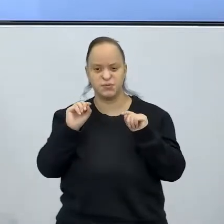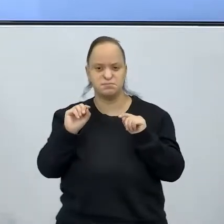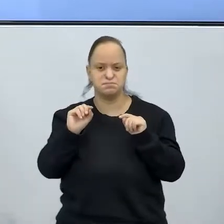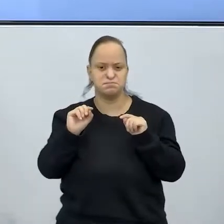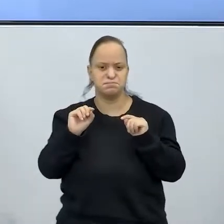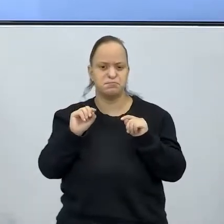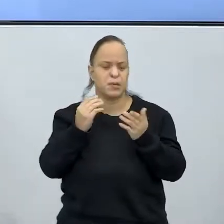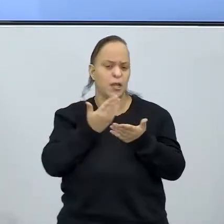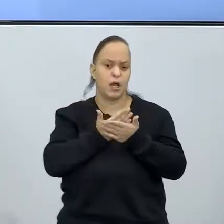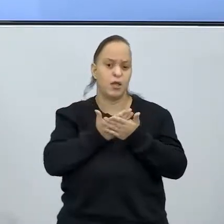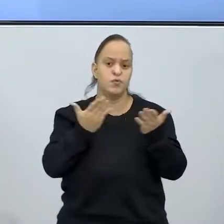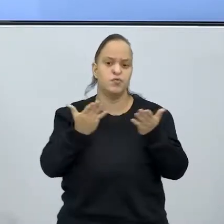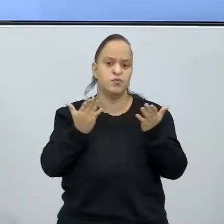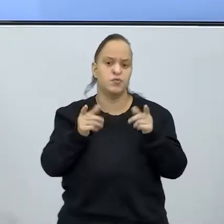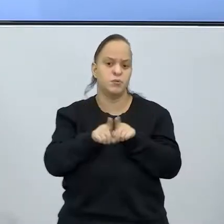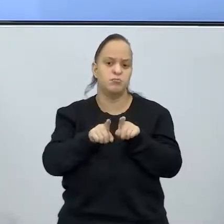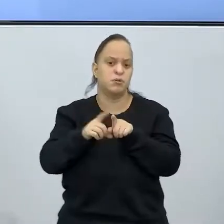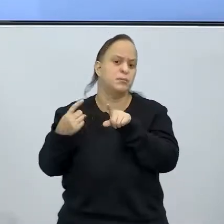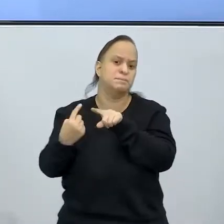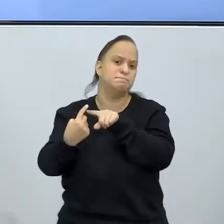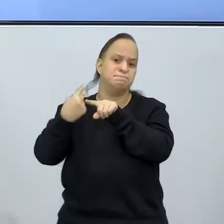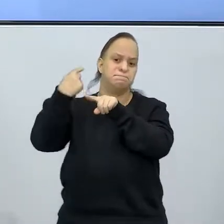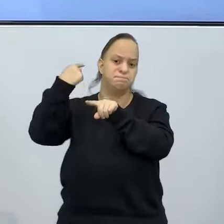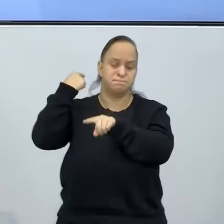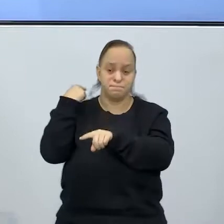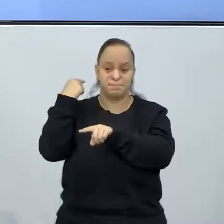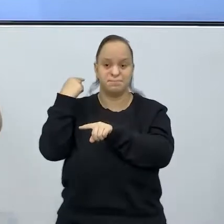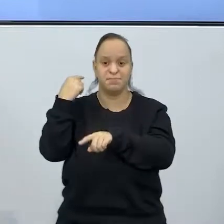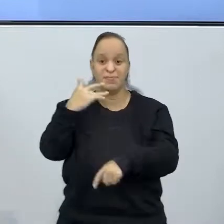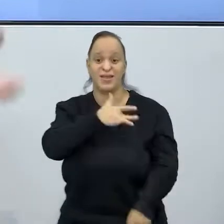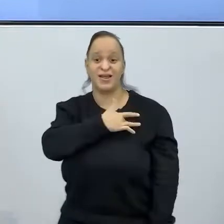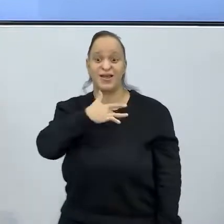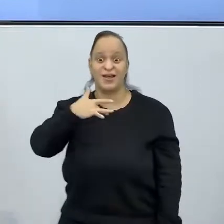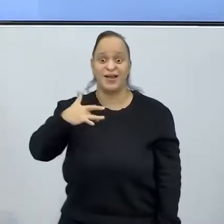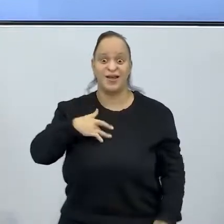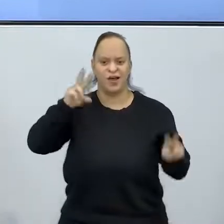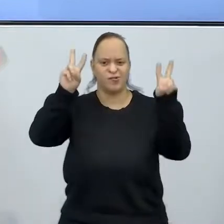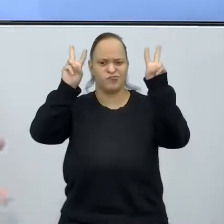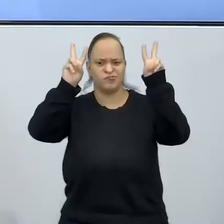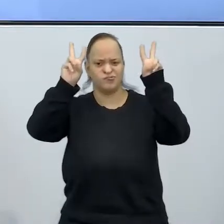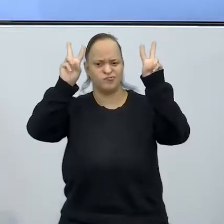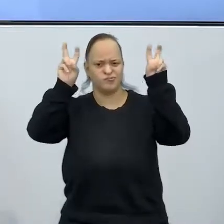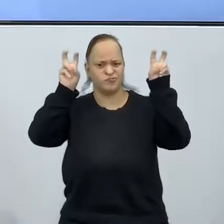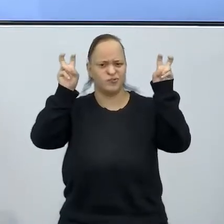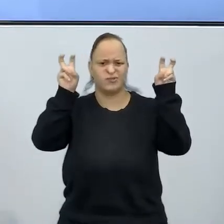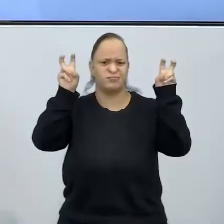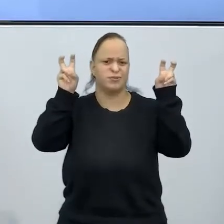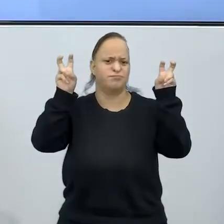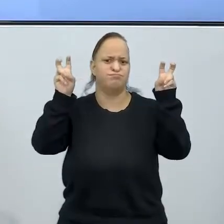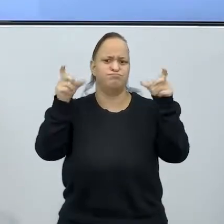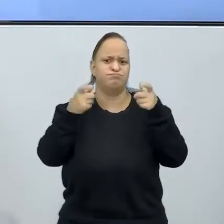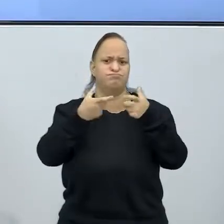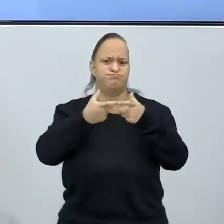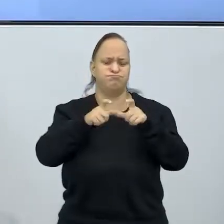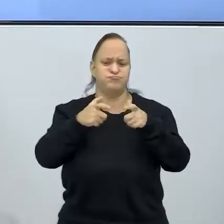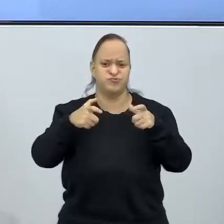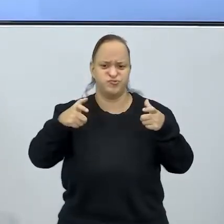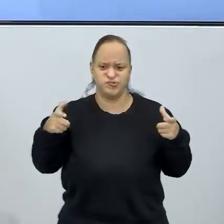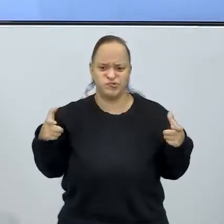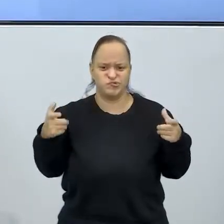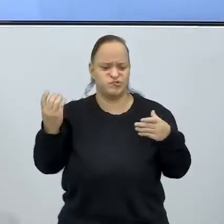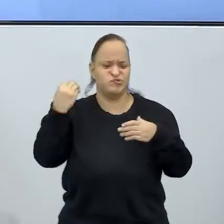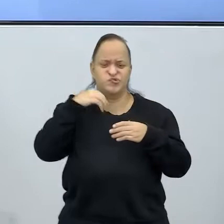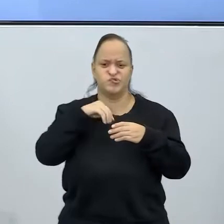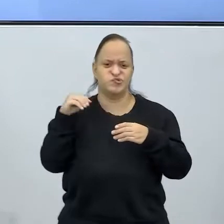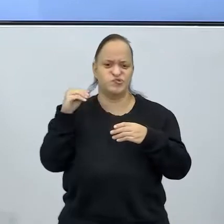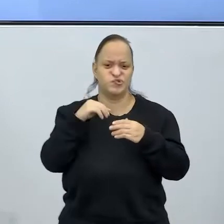quanto nessa, que é o seguinte, que a saúde, ela é um termo muito abrangente, então quando a gente fala saúde, a gente tá falando sobre muitas coisas, e ela fez